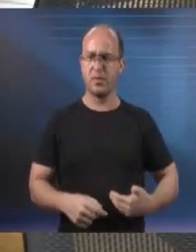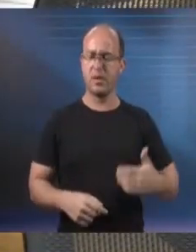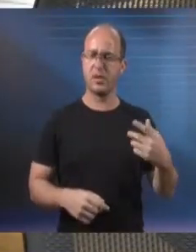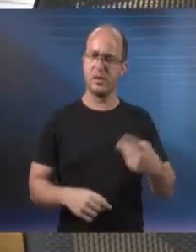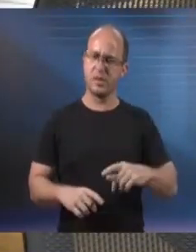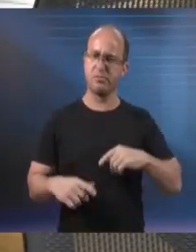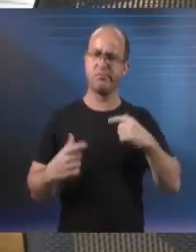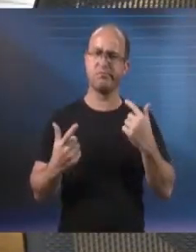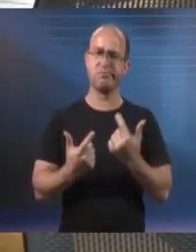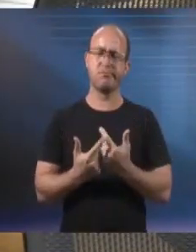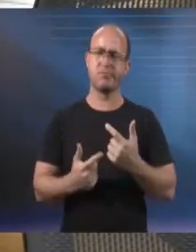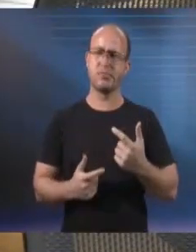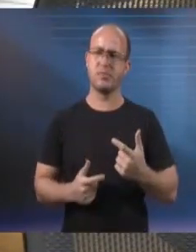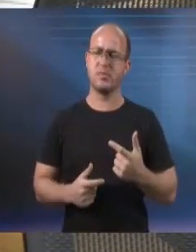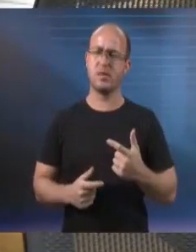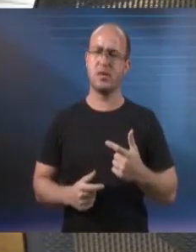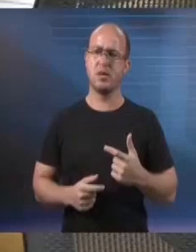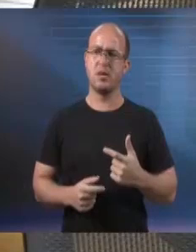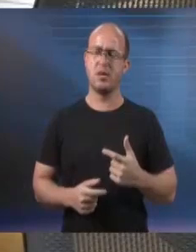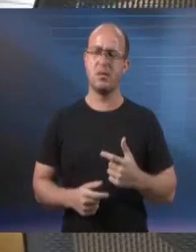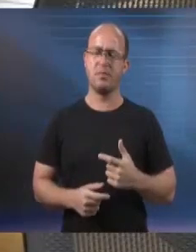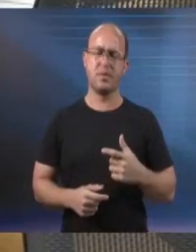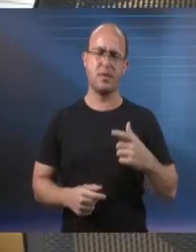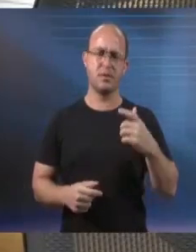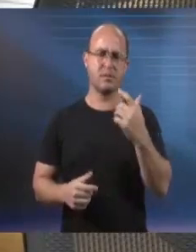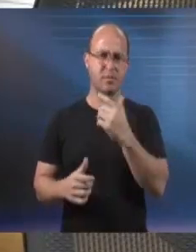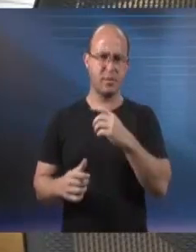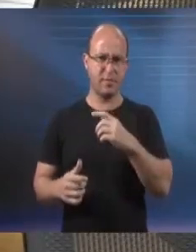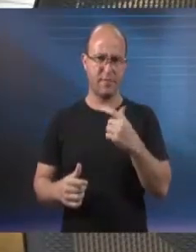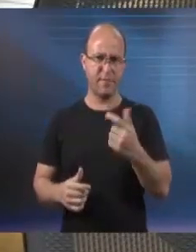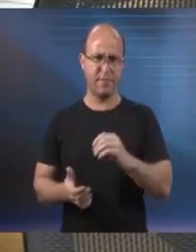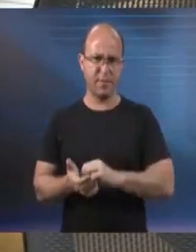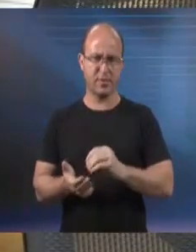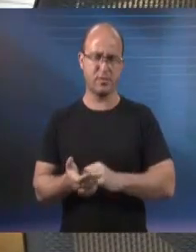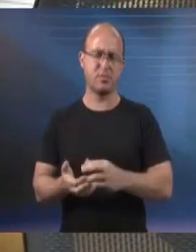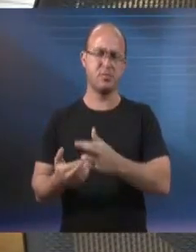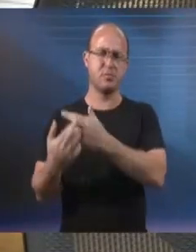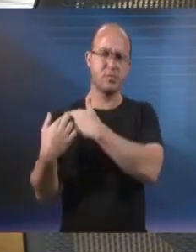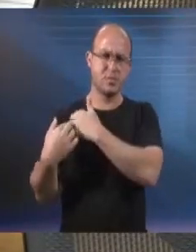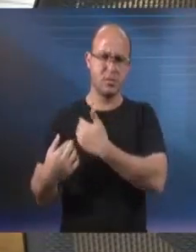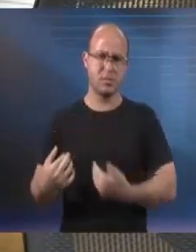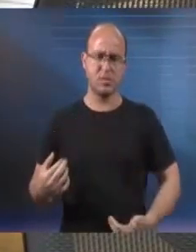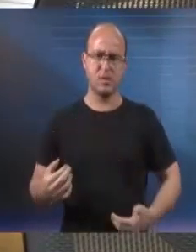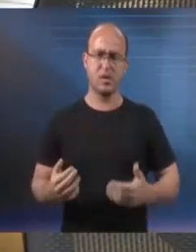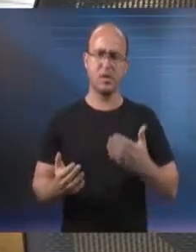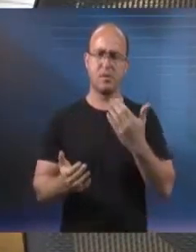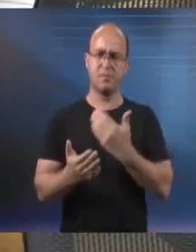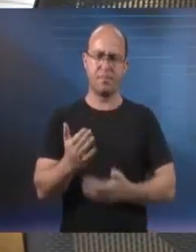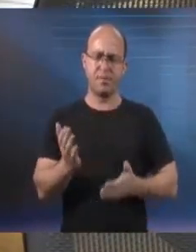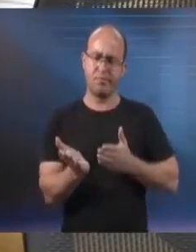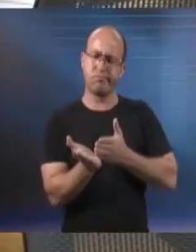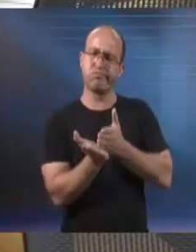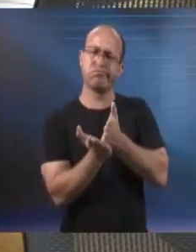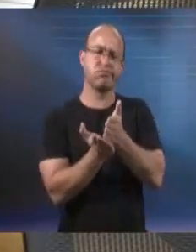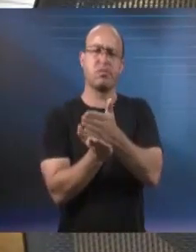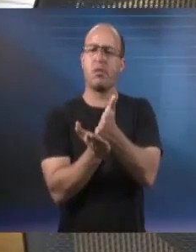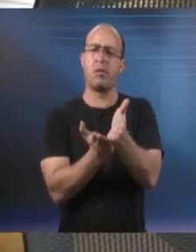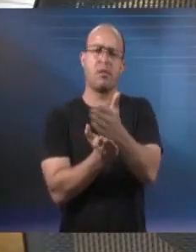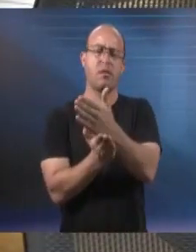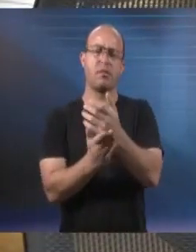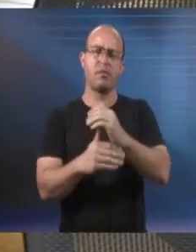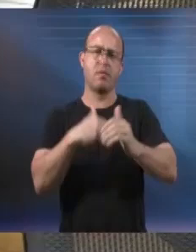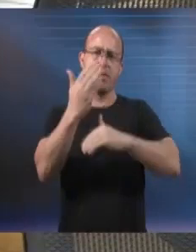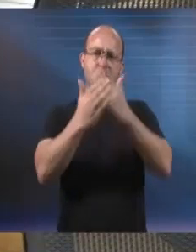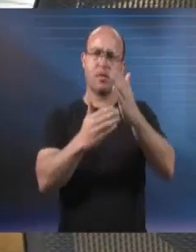Legislativa pelos desmandos desse governo desastroso e que perdeu a rota e o caminho do